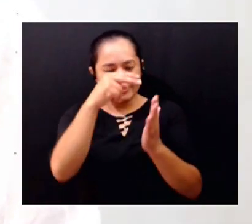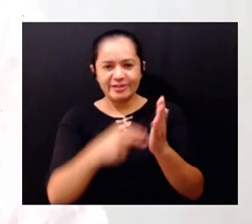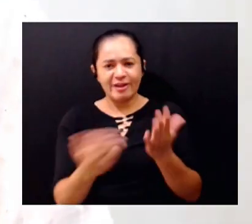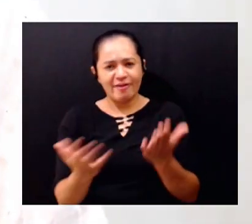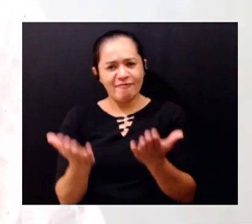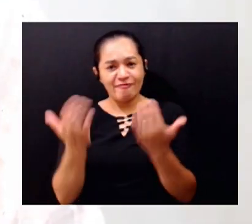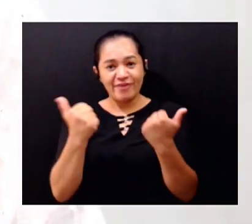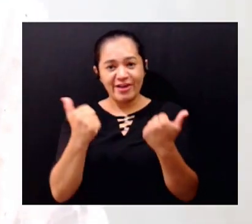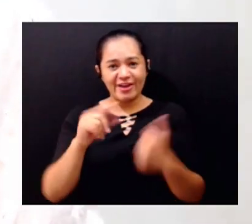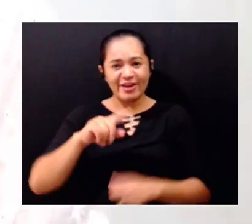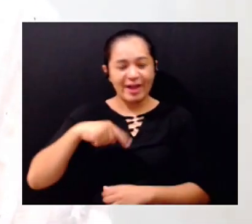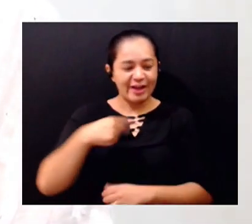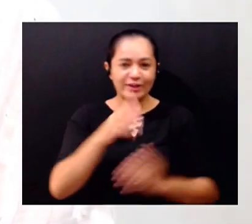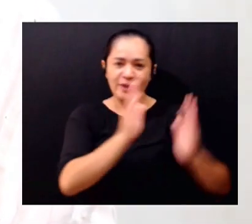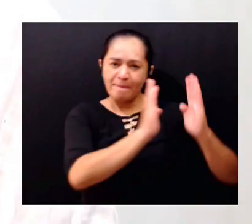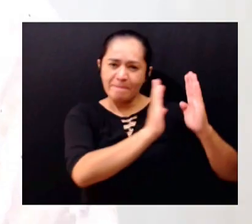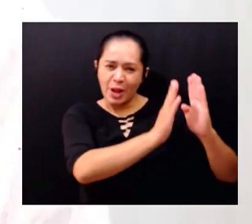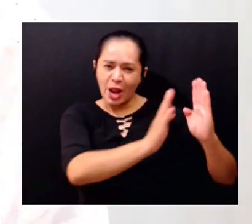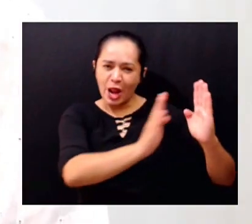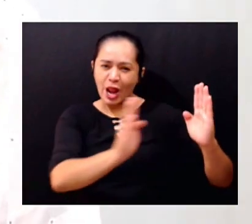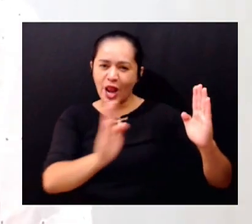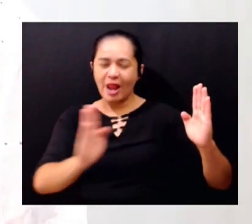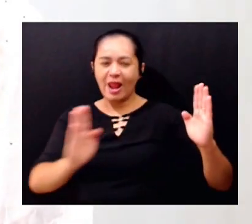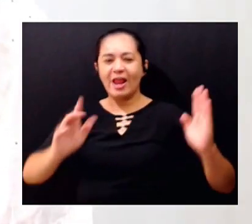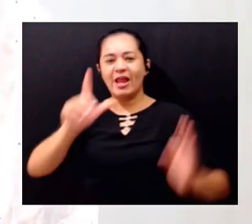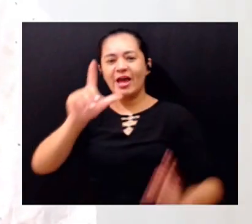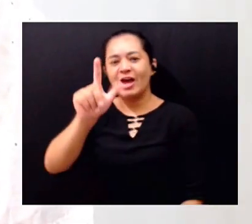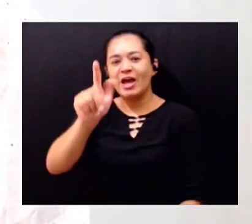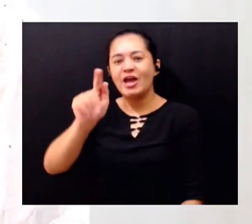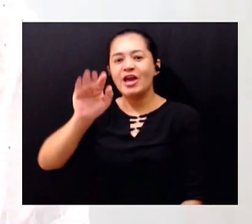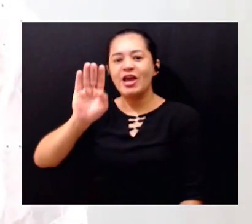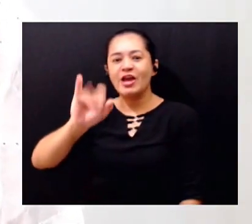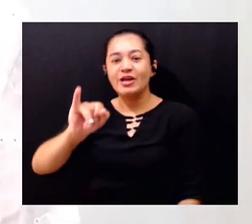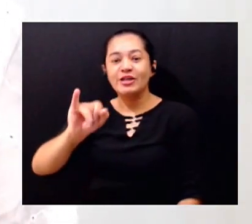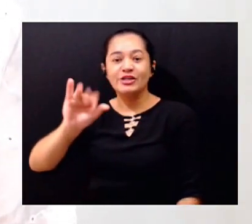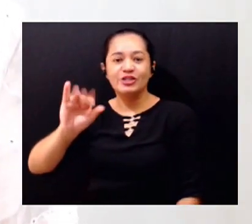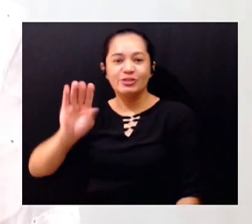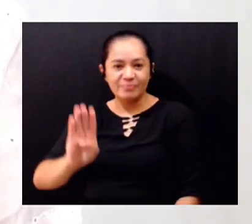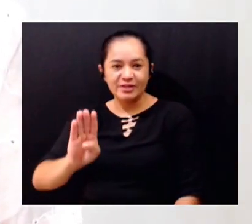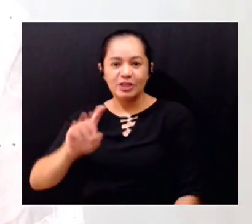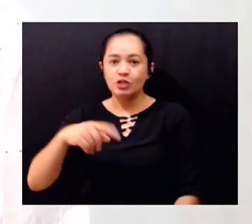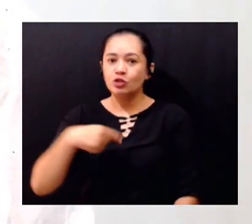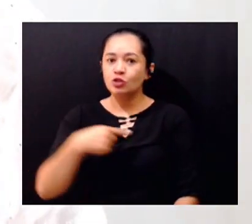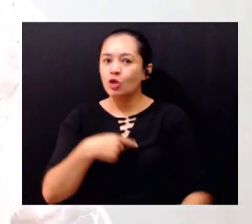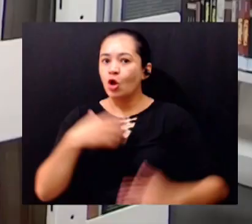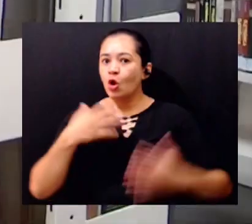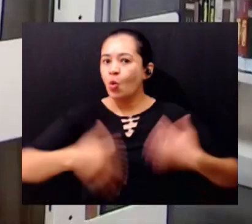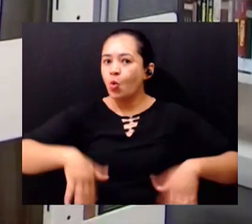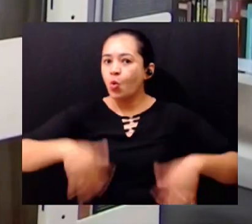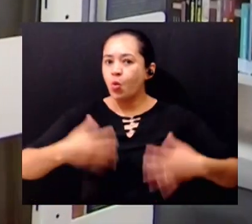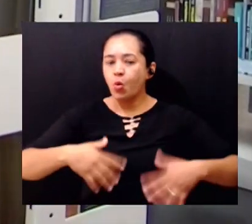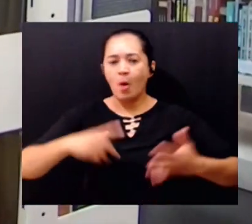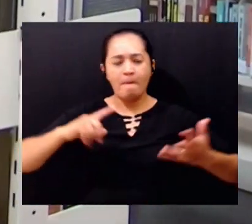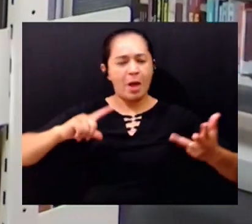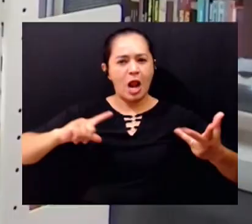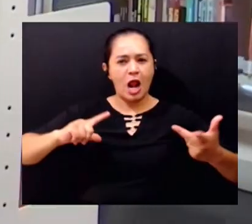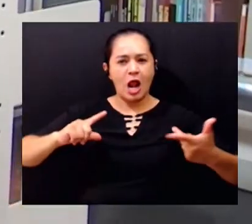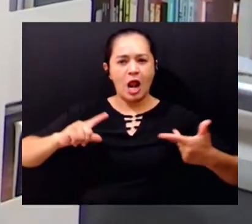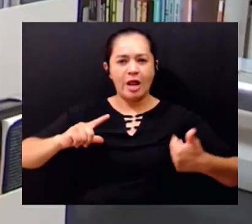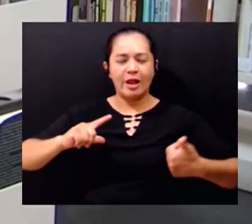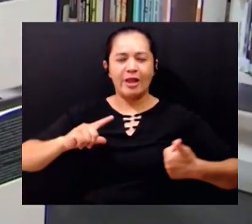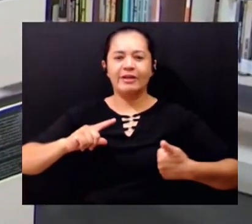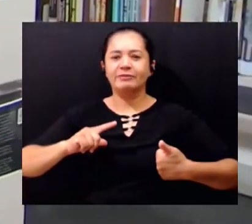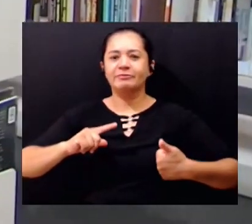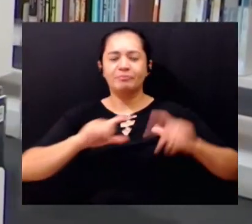aqui, né? É muito frequentada. O nosso material é rico, tem de tudo quanto é tipo. Do quadrinho